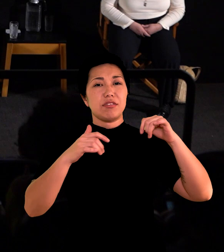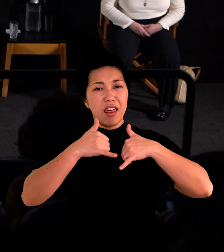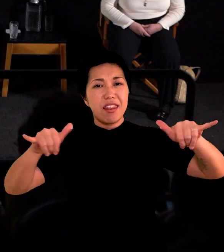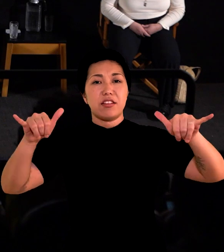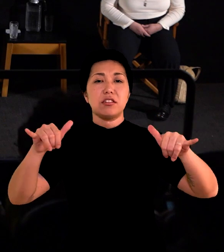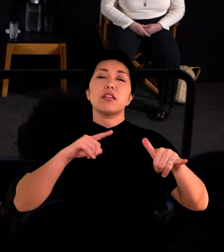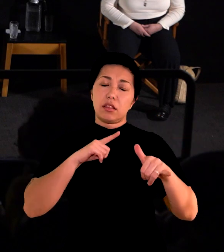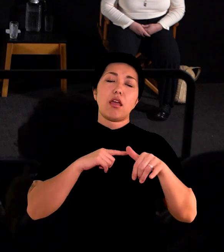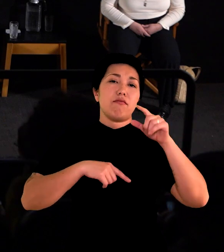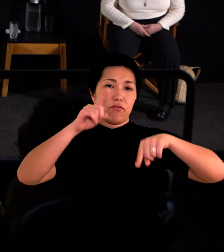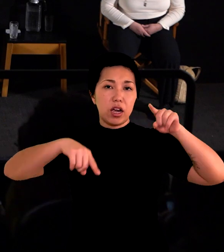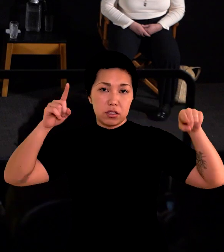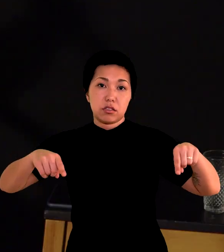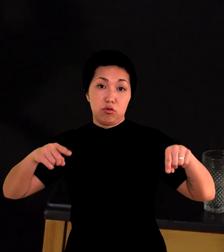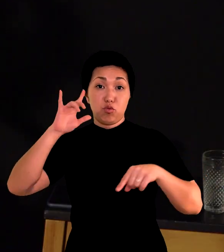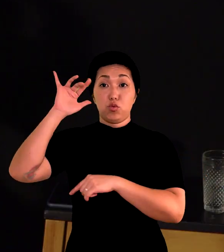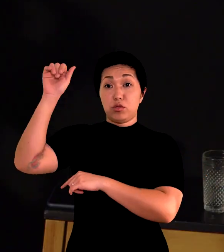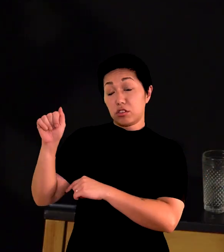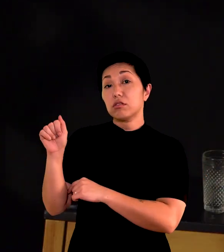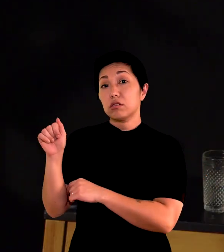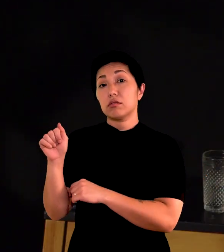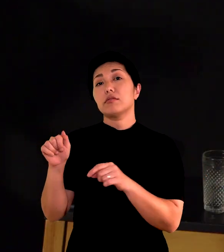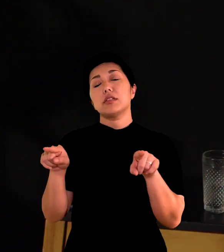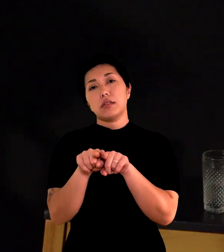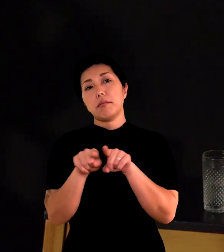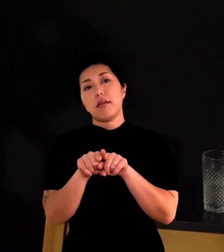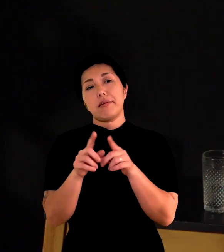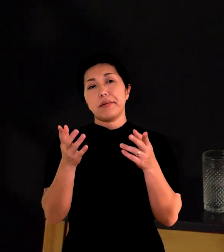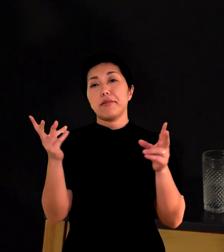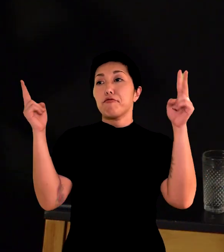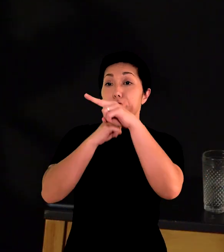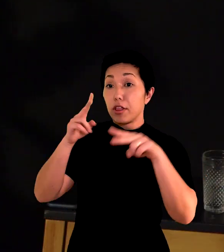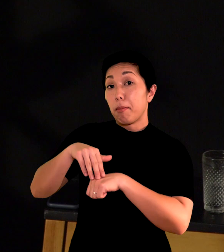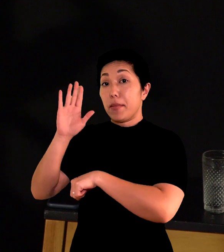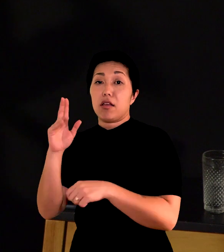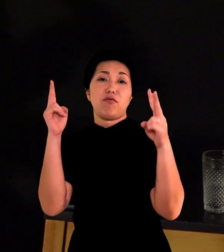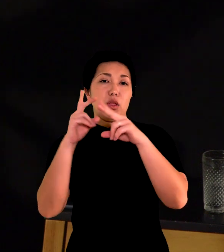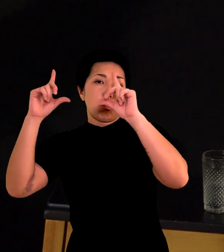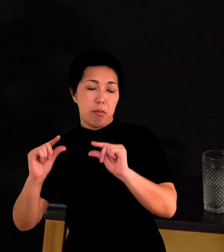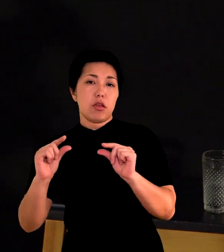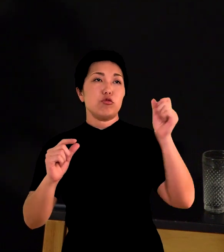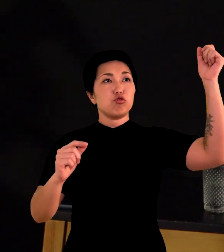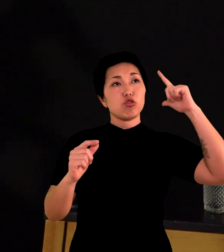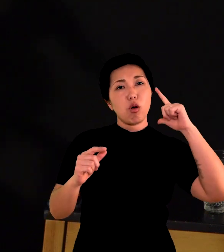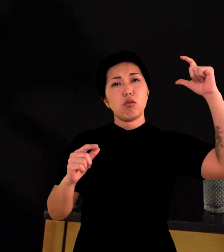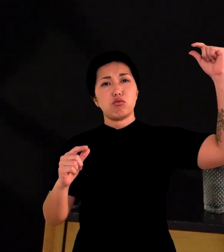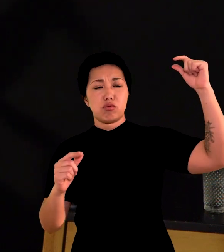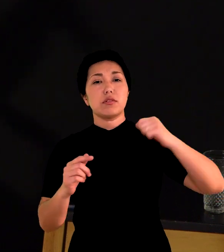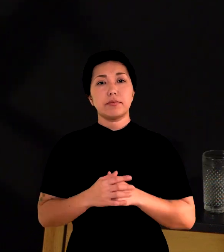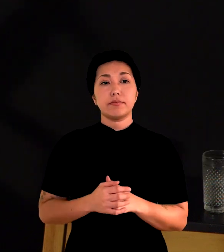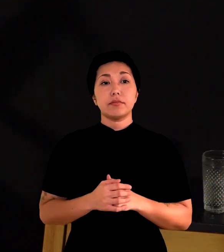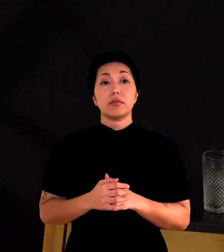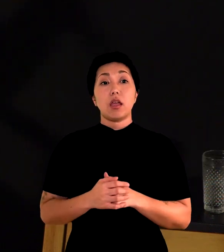eólica e solar tem essa variação durante o dia, tá certo? Né? E aí você usa o reservatório,